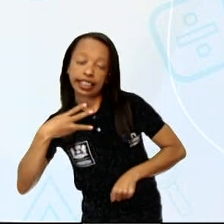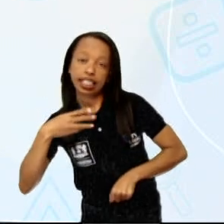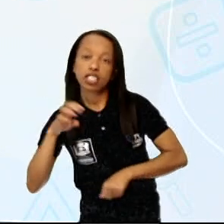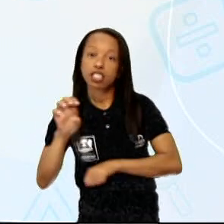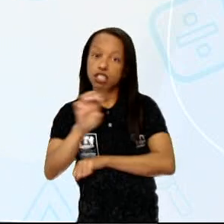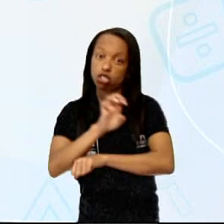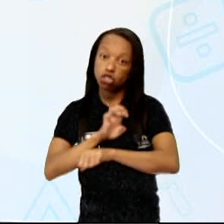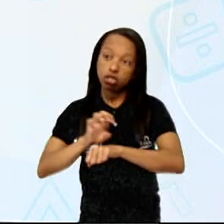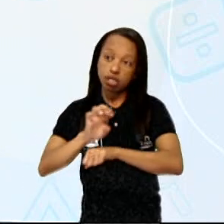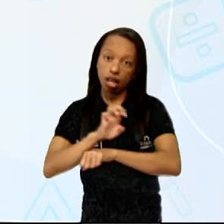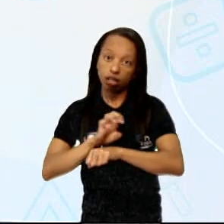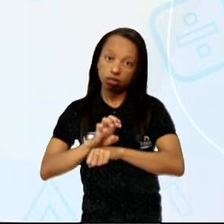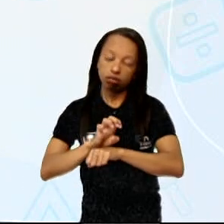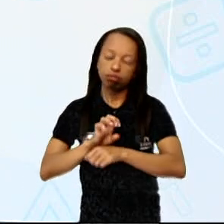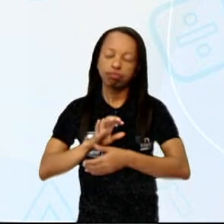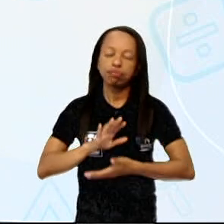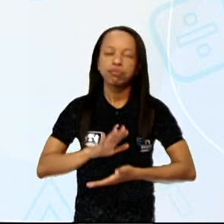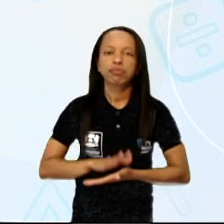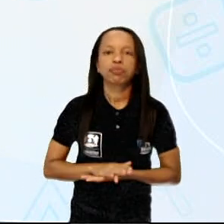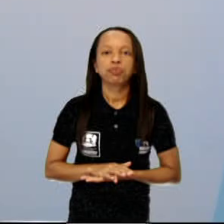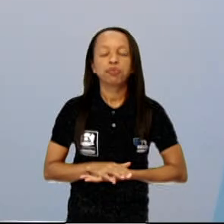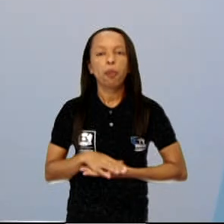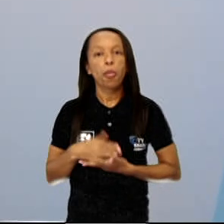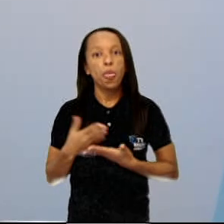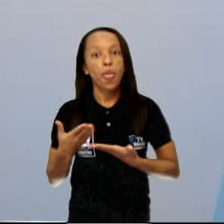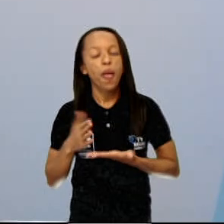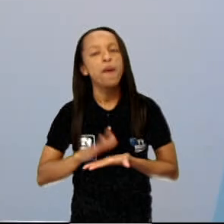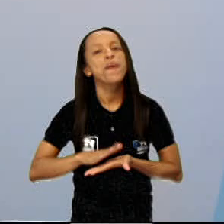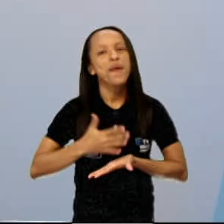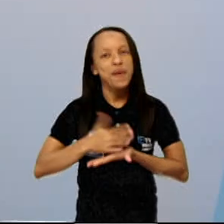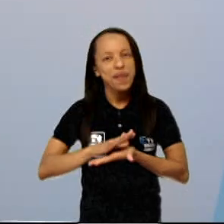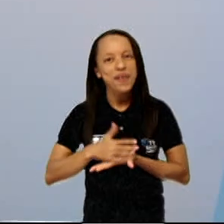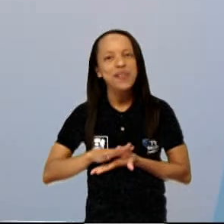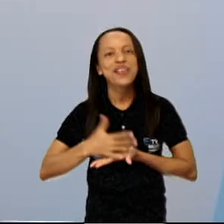vocês e mando um recadinho rápido aqui, ó.